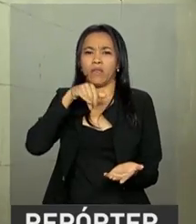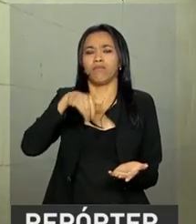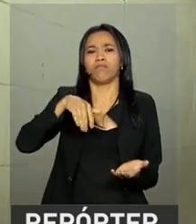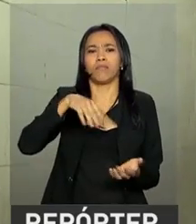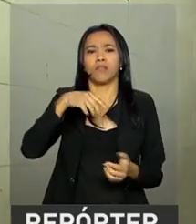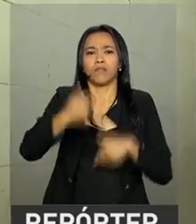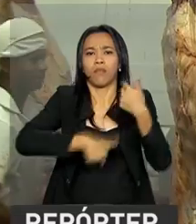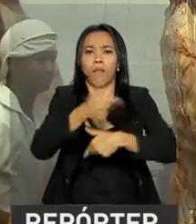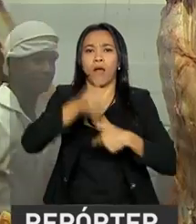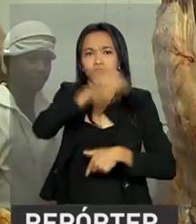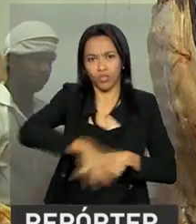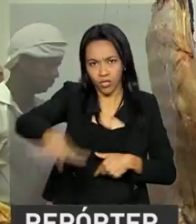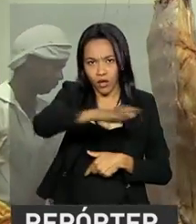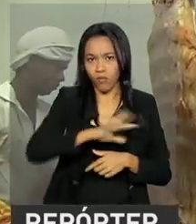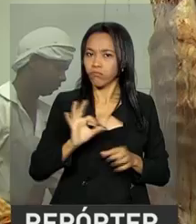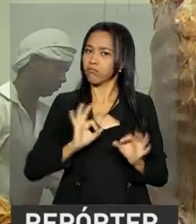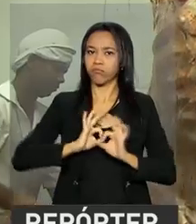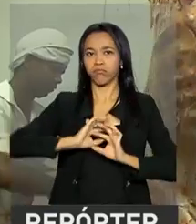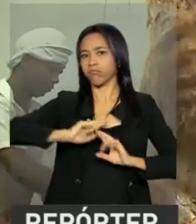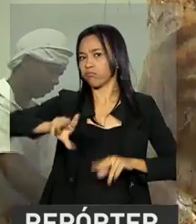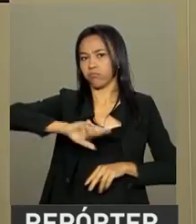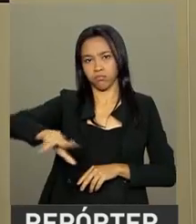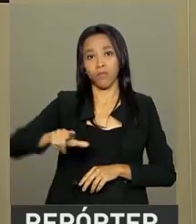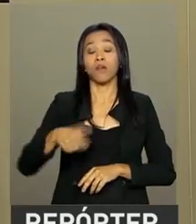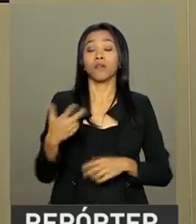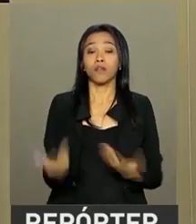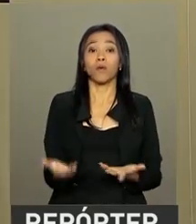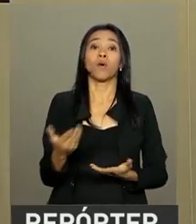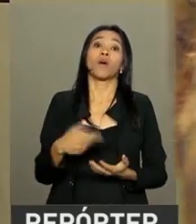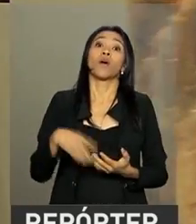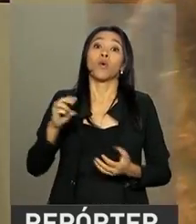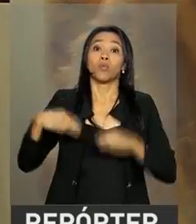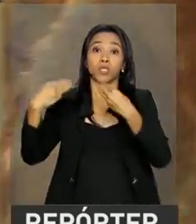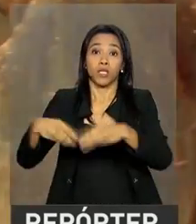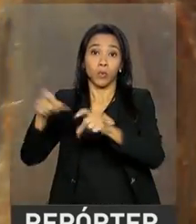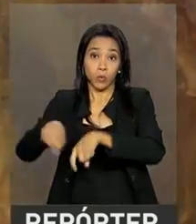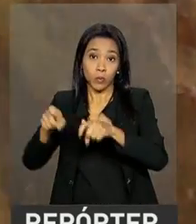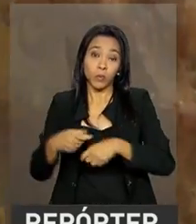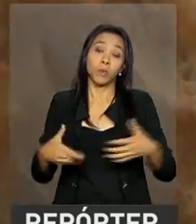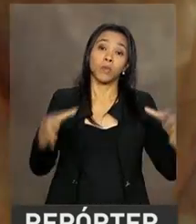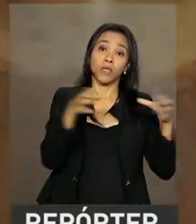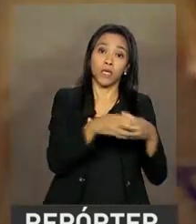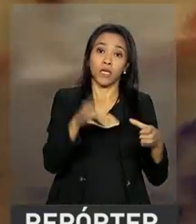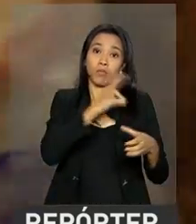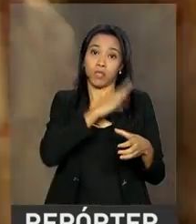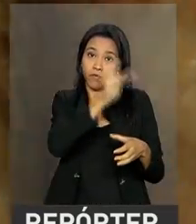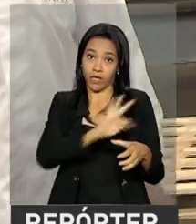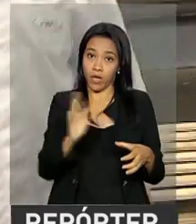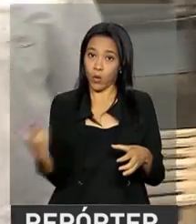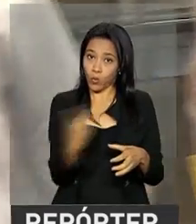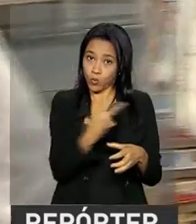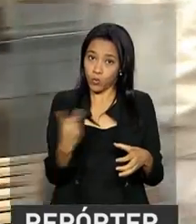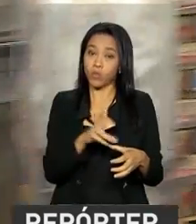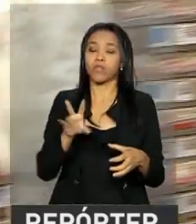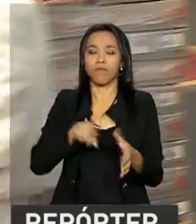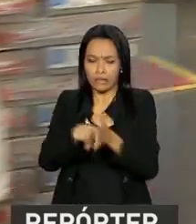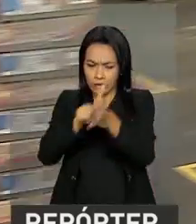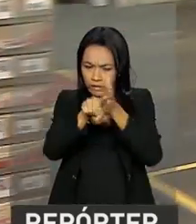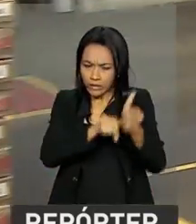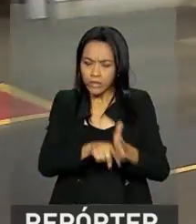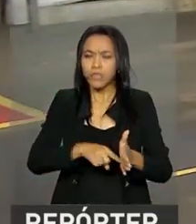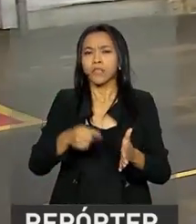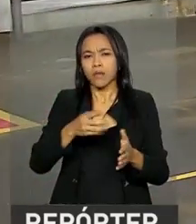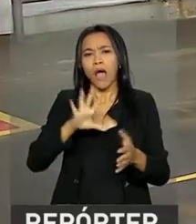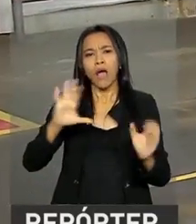sanitário brasileiro o Ministério da Agricultura e a polícia federal reafirmam que a inspeção Federal garante a qualidade dos